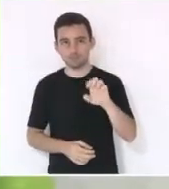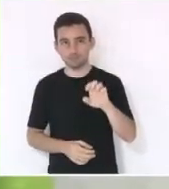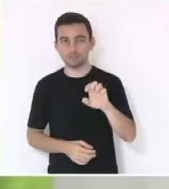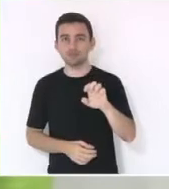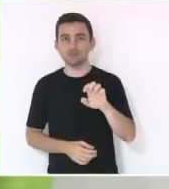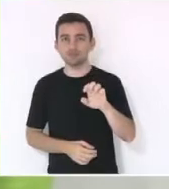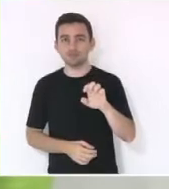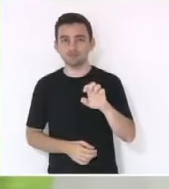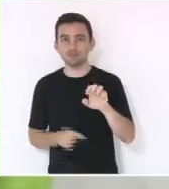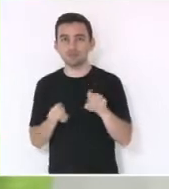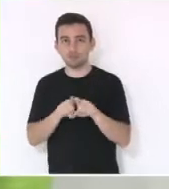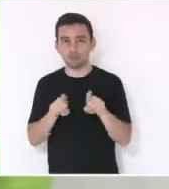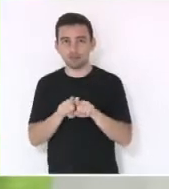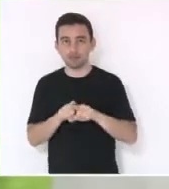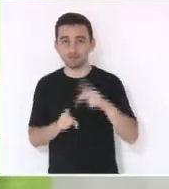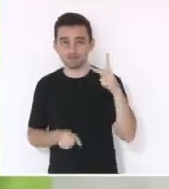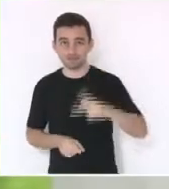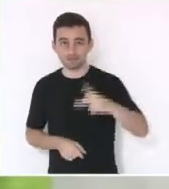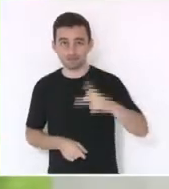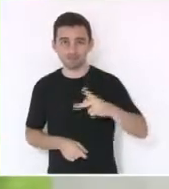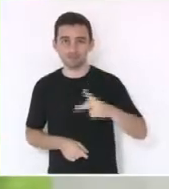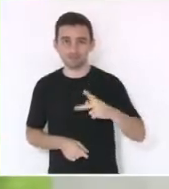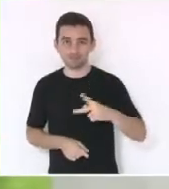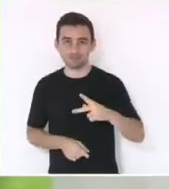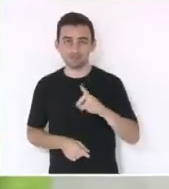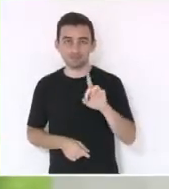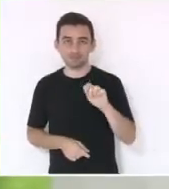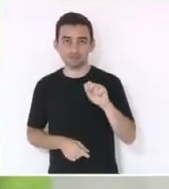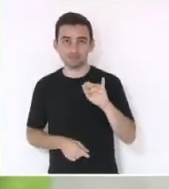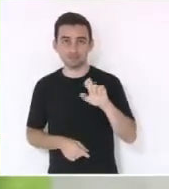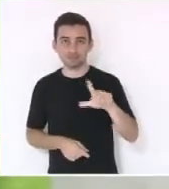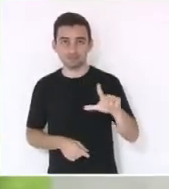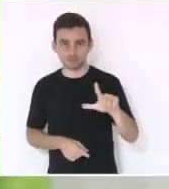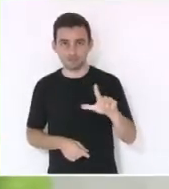Sereta e o seu vice, Daniel Preve,